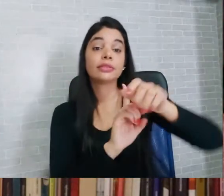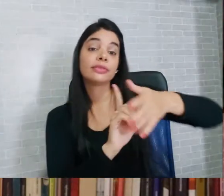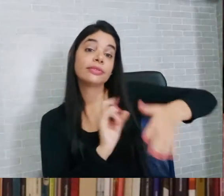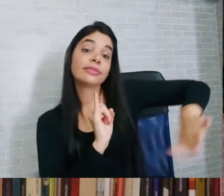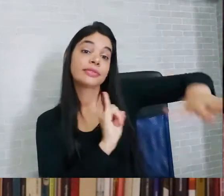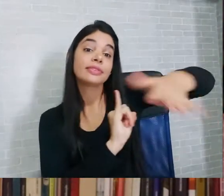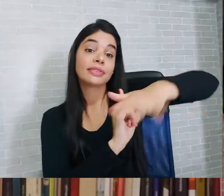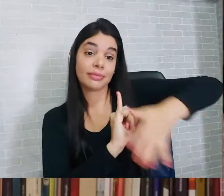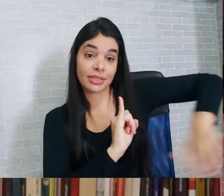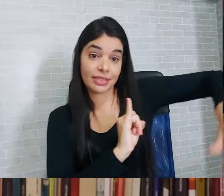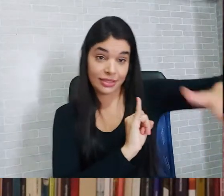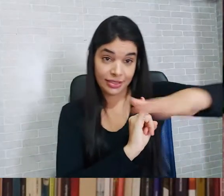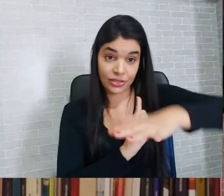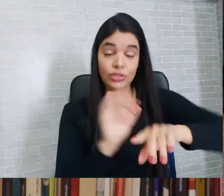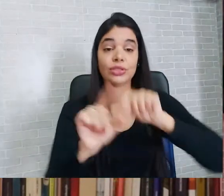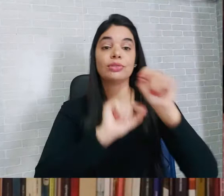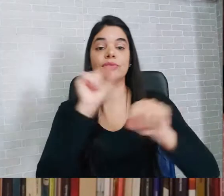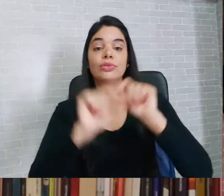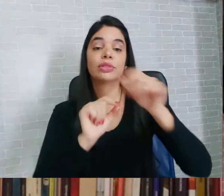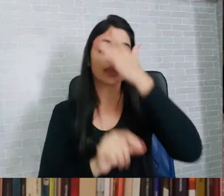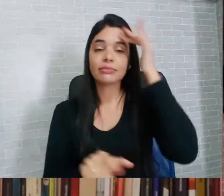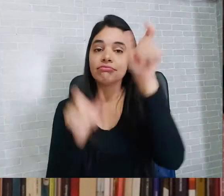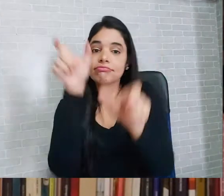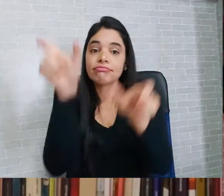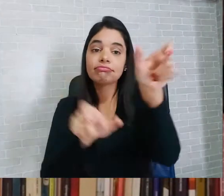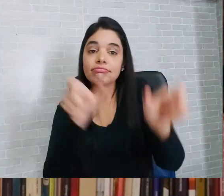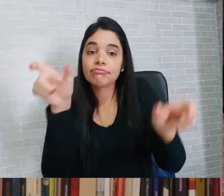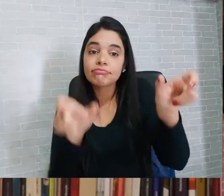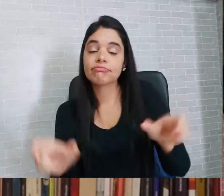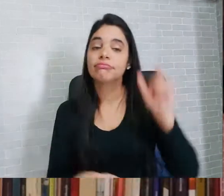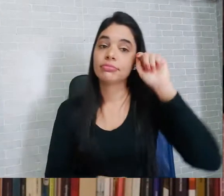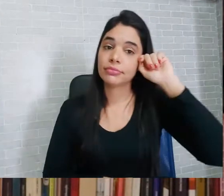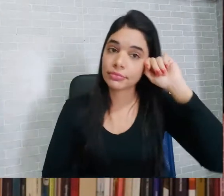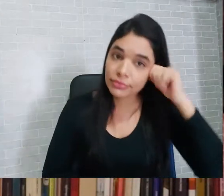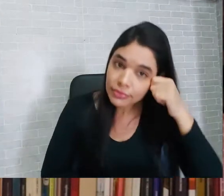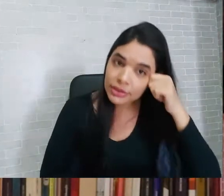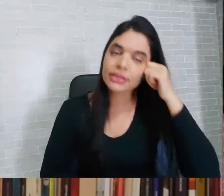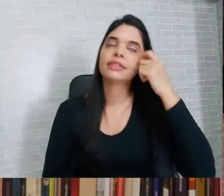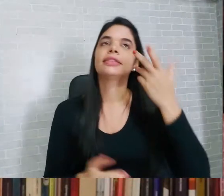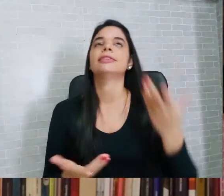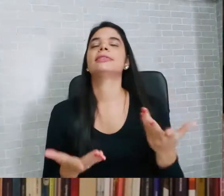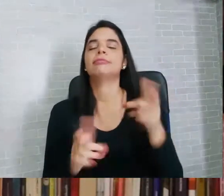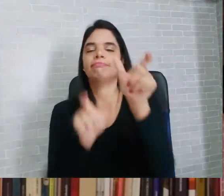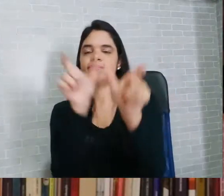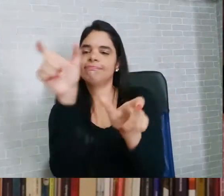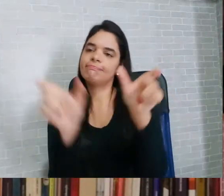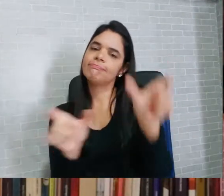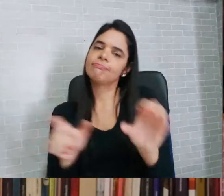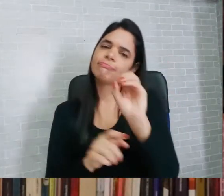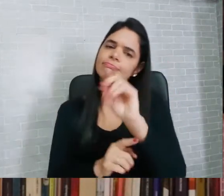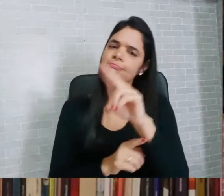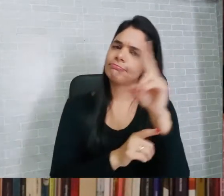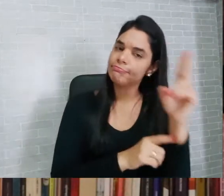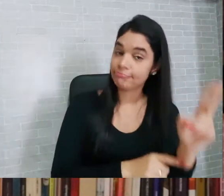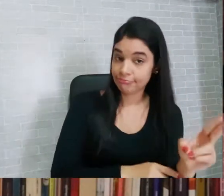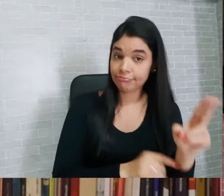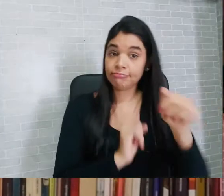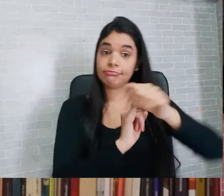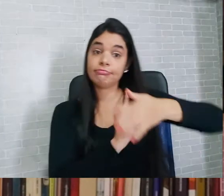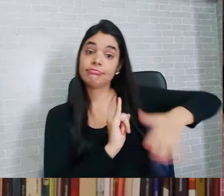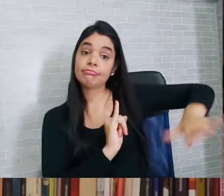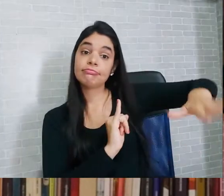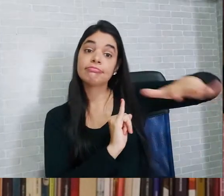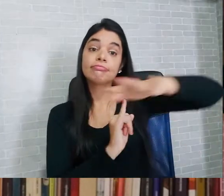rol das antologias negro-africanas ou das antologias negras ou antilho-guianenses, e